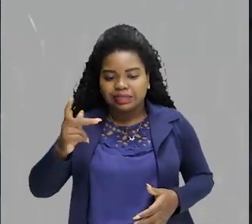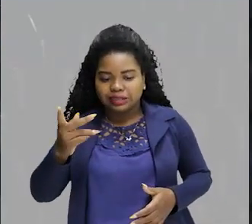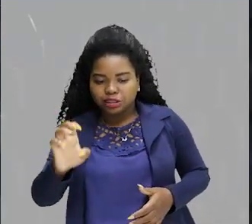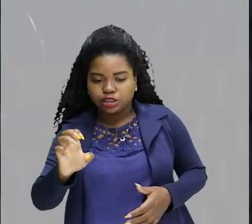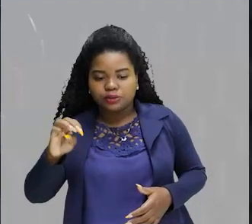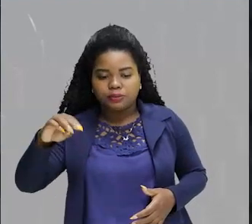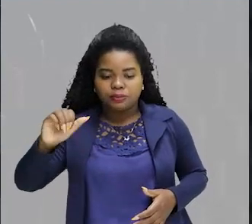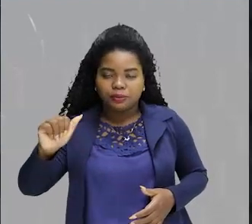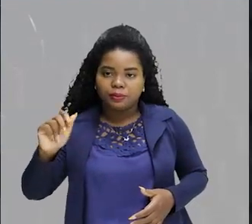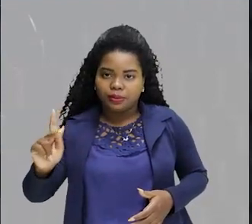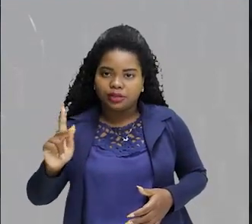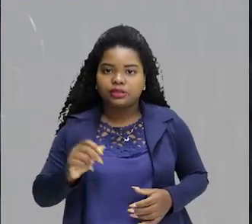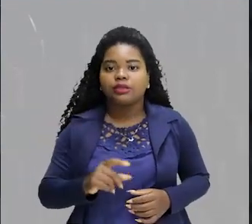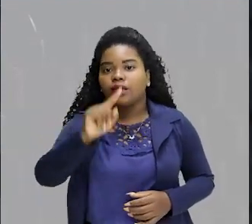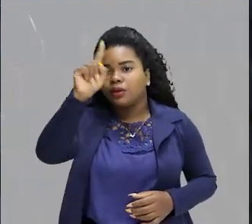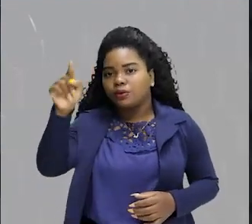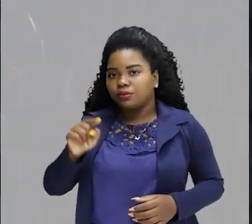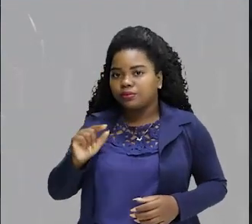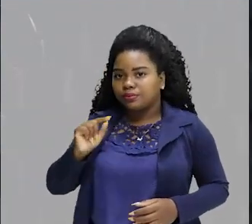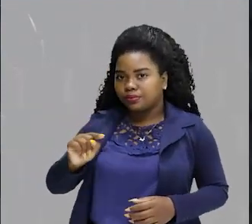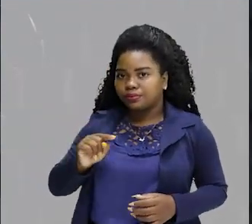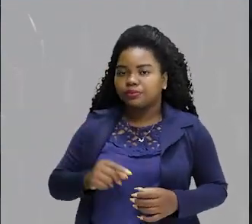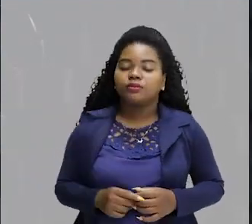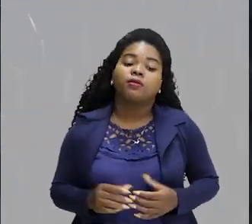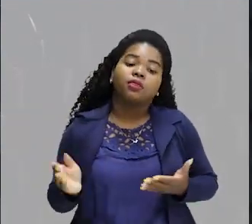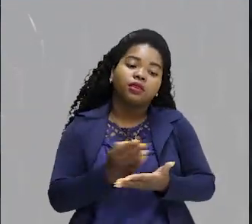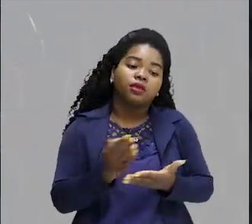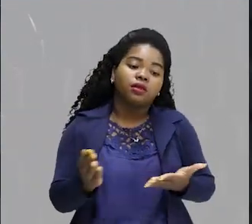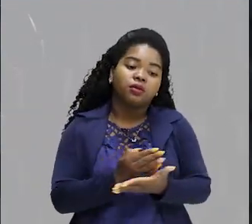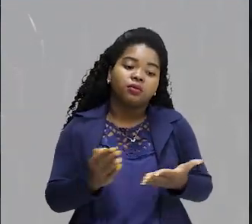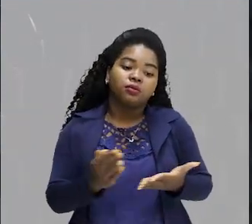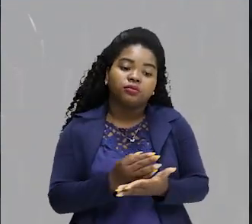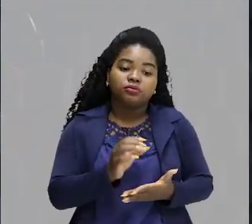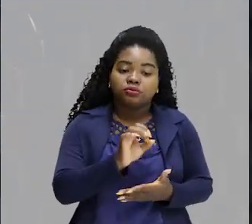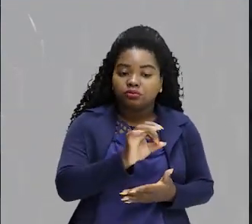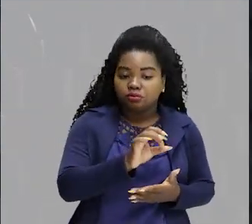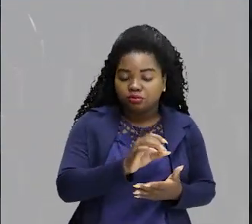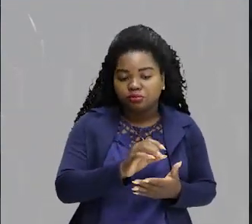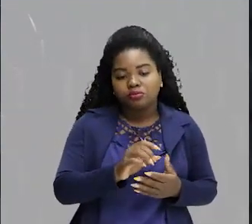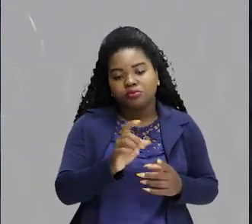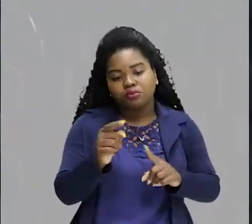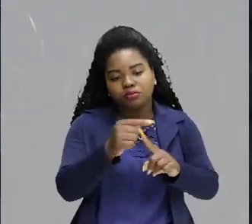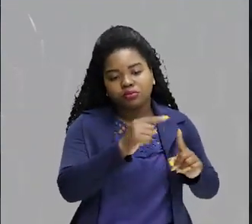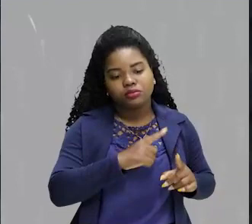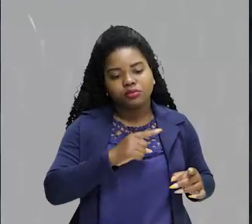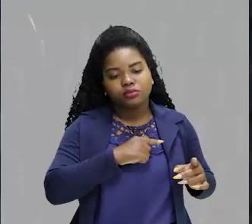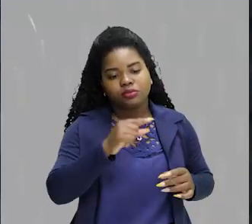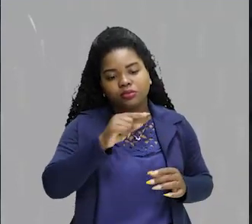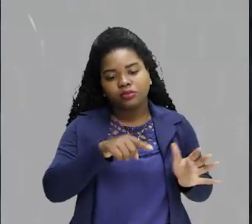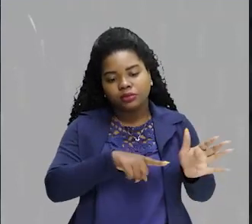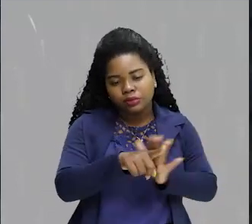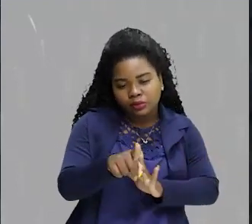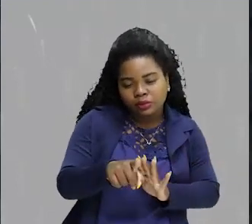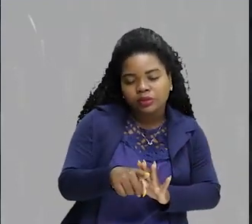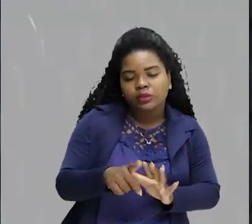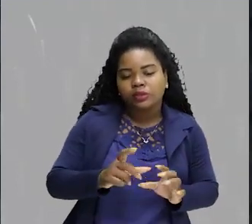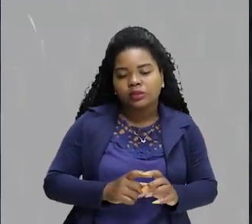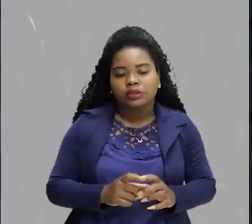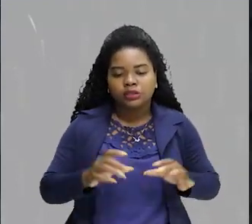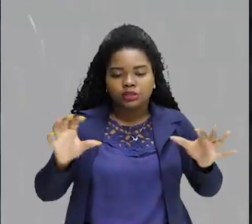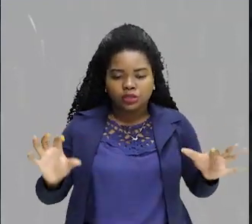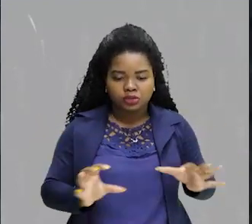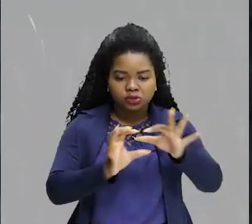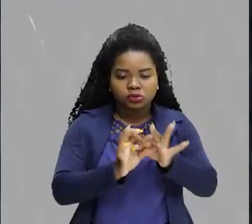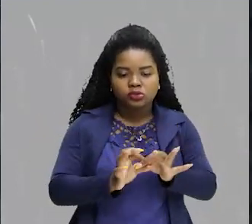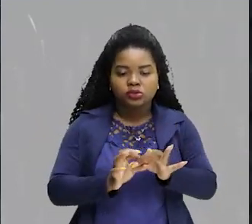de interrogação. Em algumas circunstâncias, nós podemos ter perguntas acompanhadas de palavras